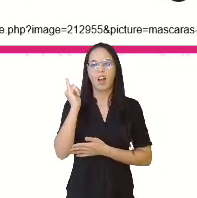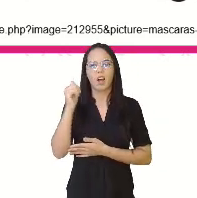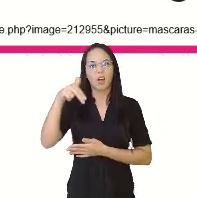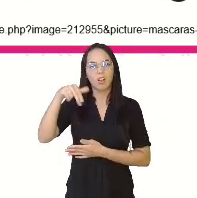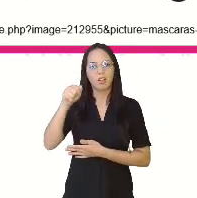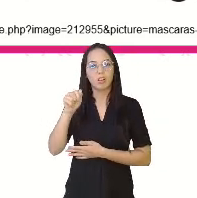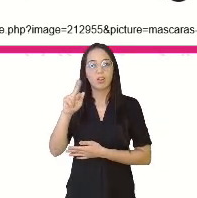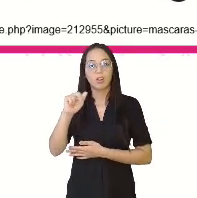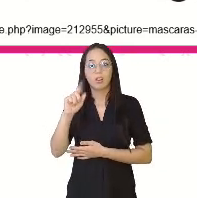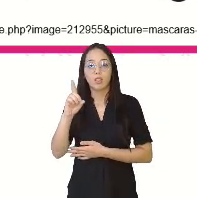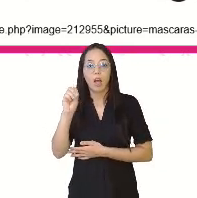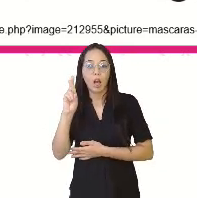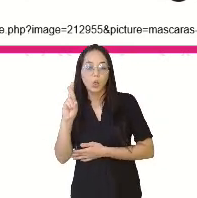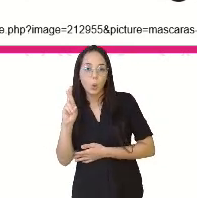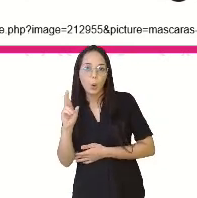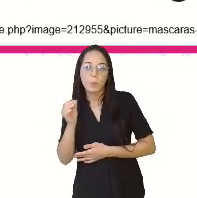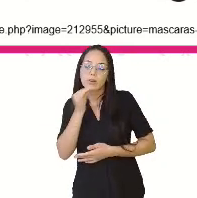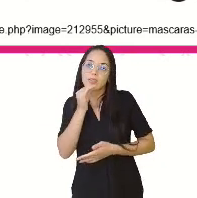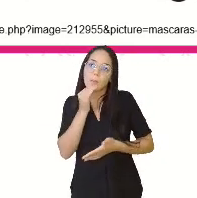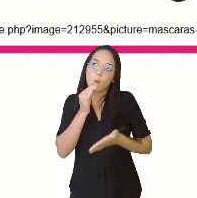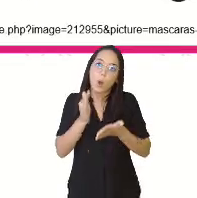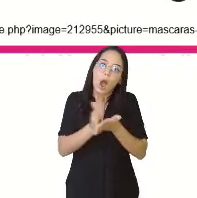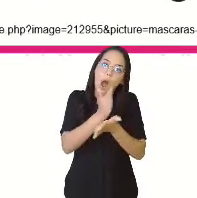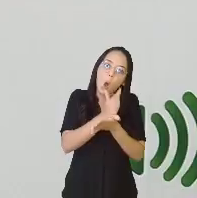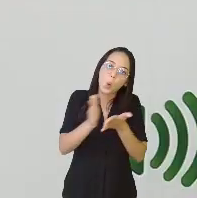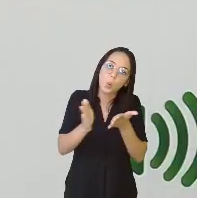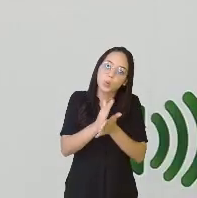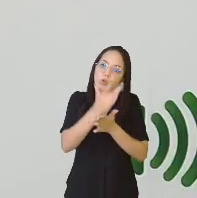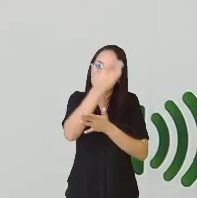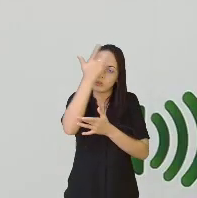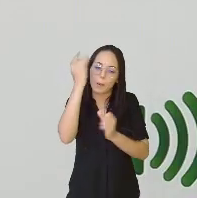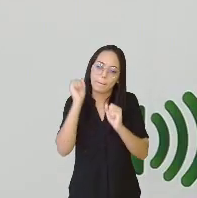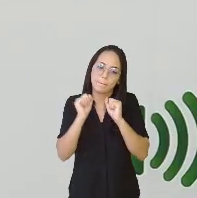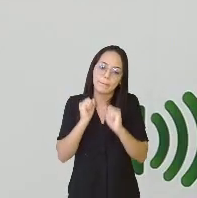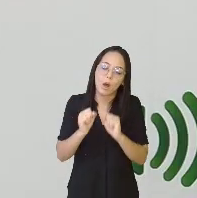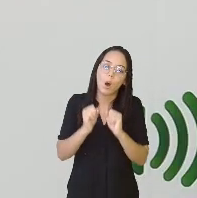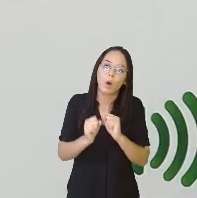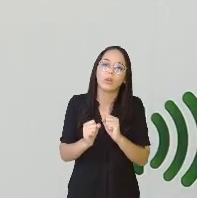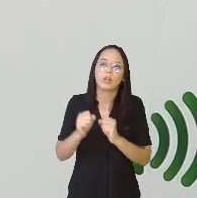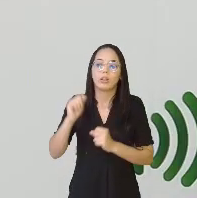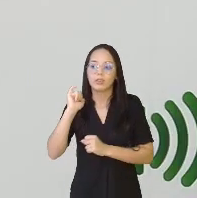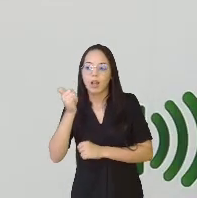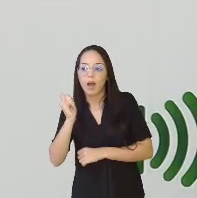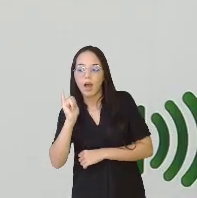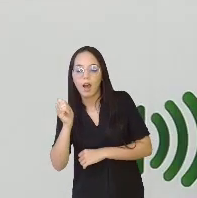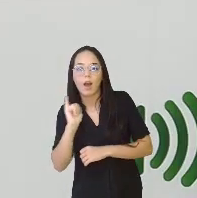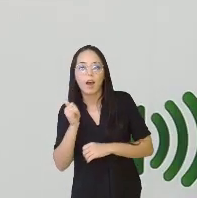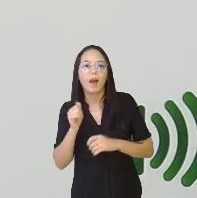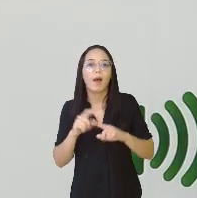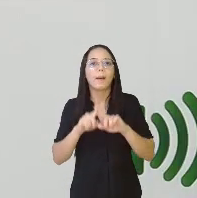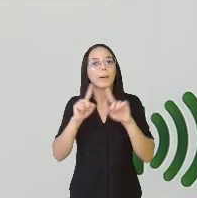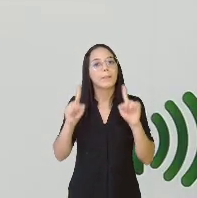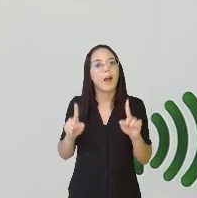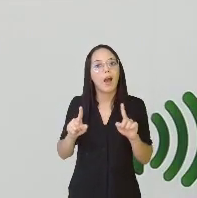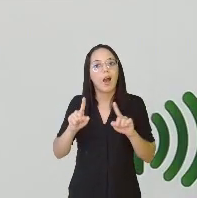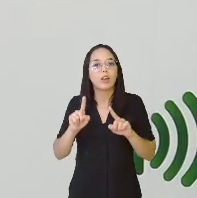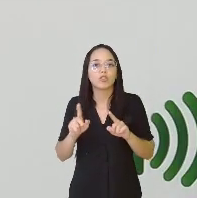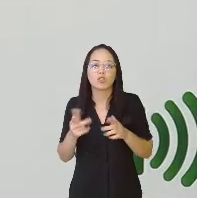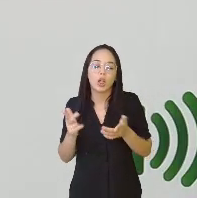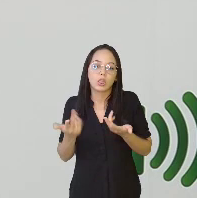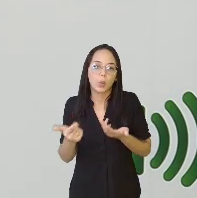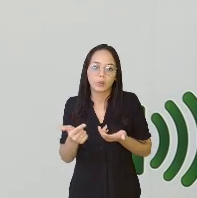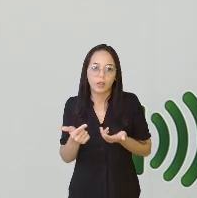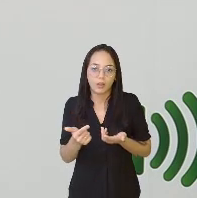dizendo aí, geralmente. Não quer dizer que nunca possa acontecer, tá certo? É no geral, de uma forma ampla, não existe